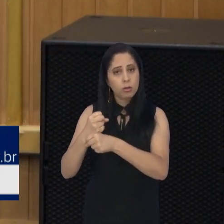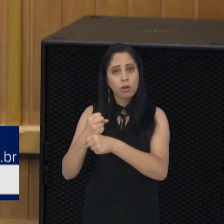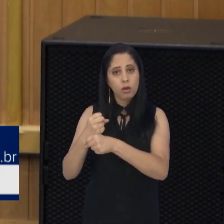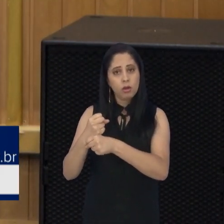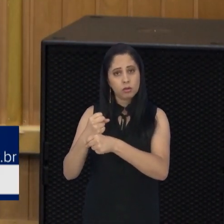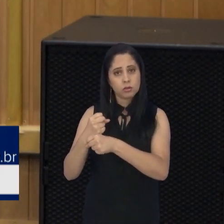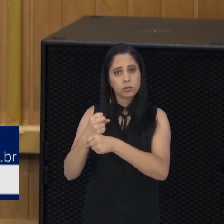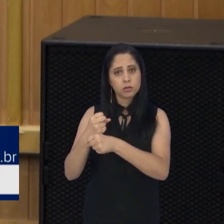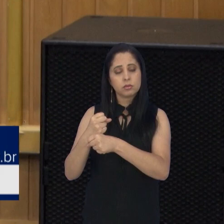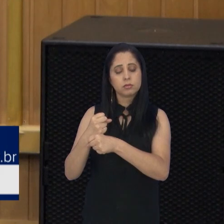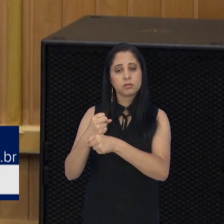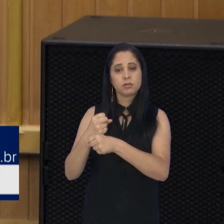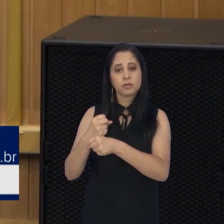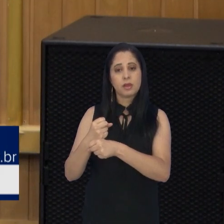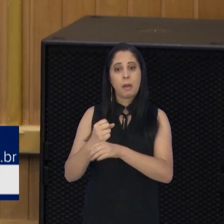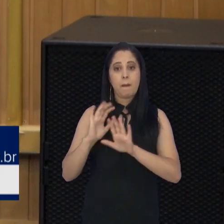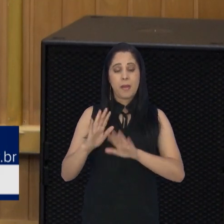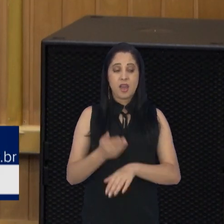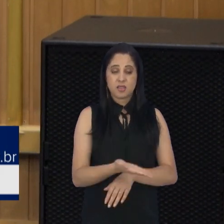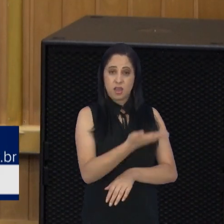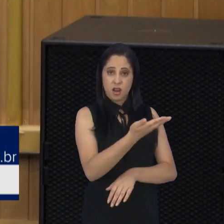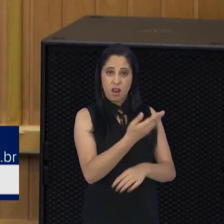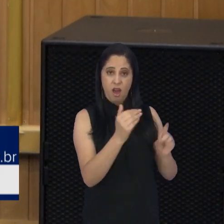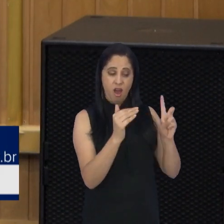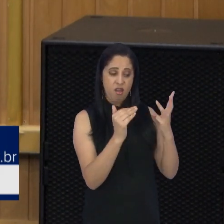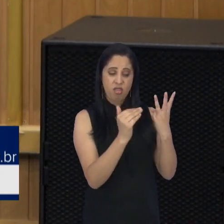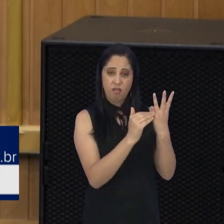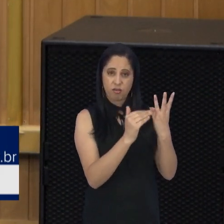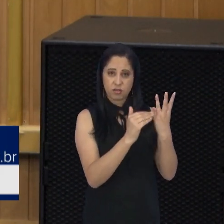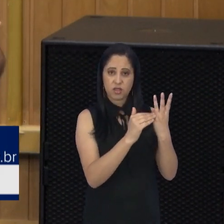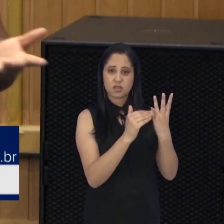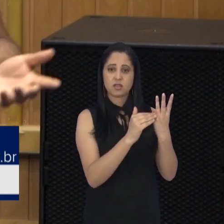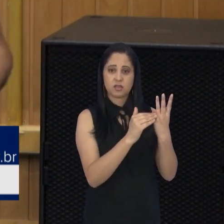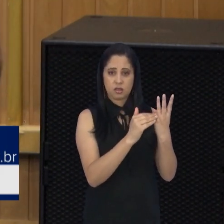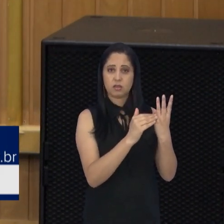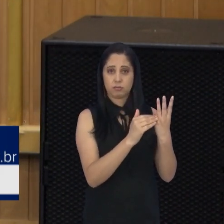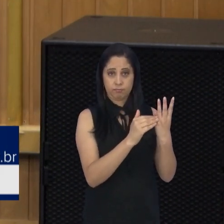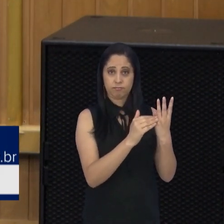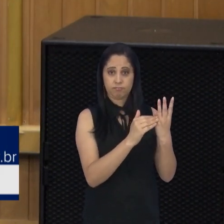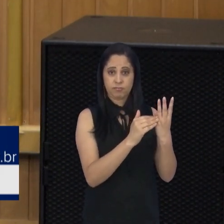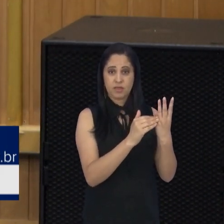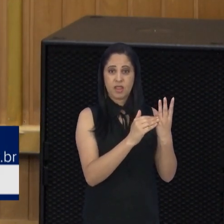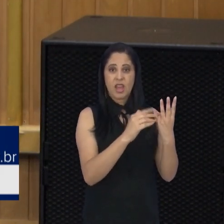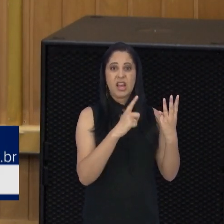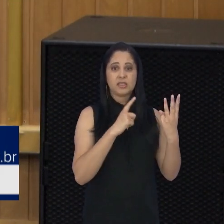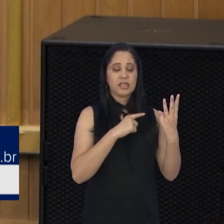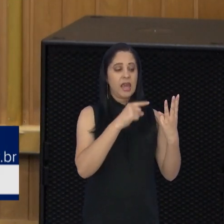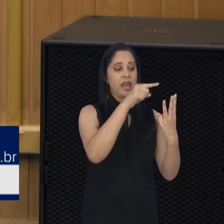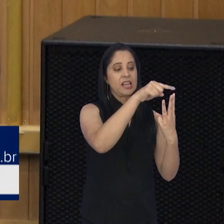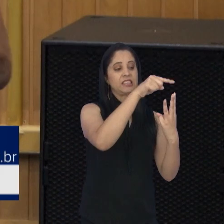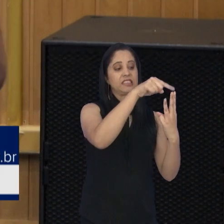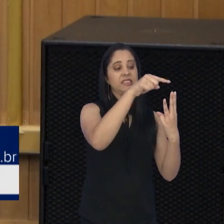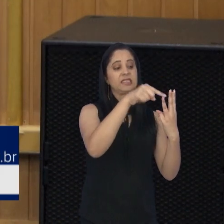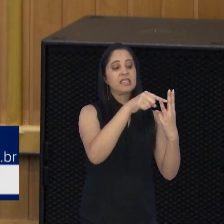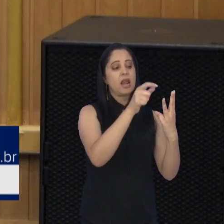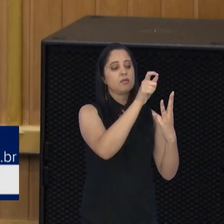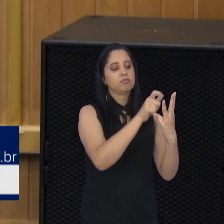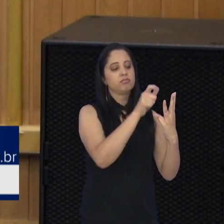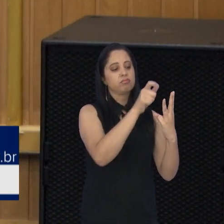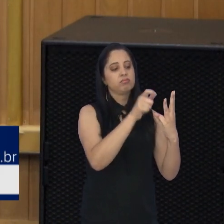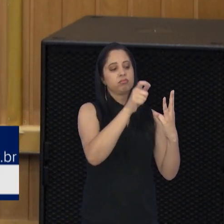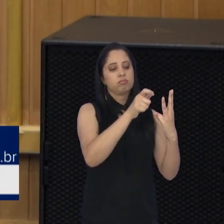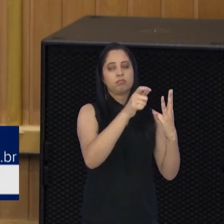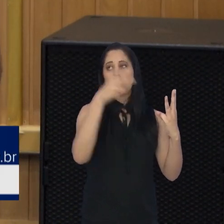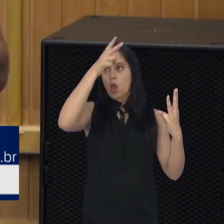ser eleito, não é uma lista tríplice que o prefeito escolhe. Então, eu acho que adequa, não é,